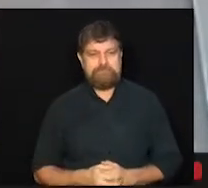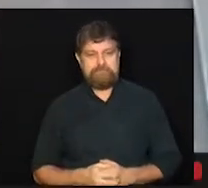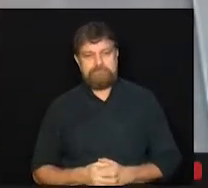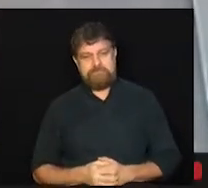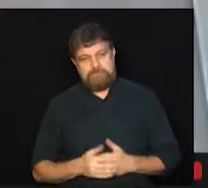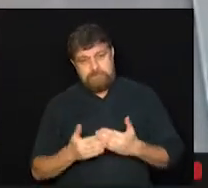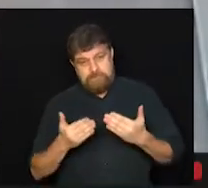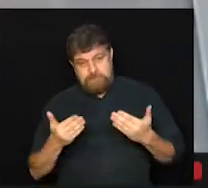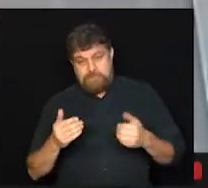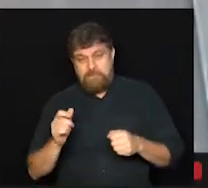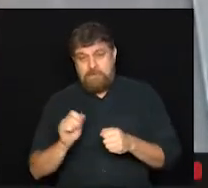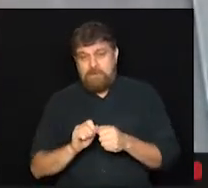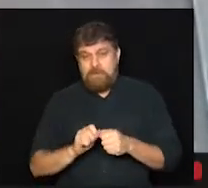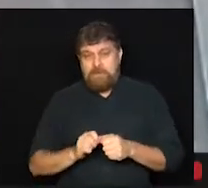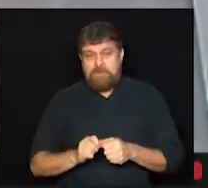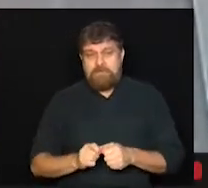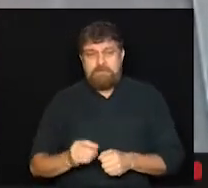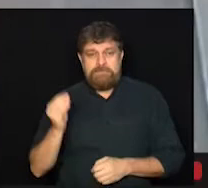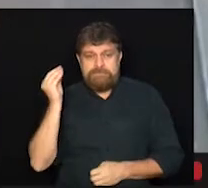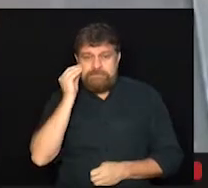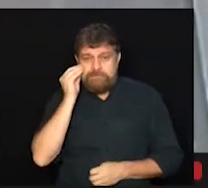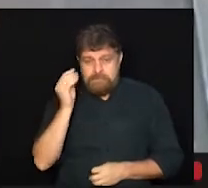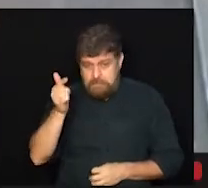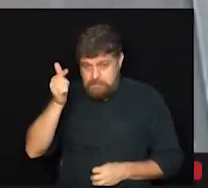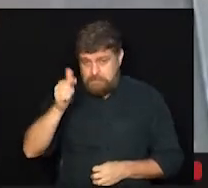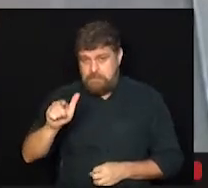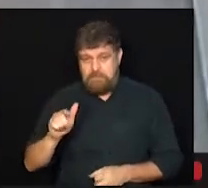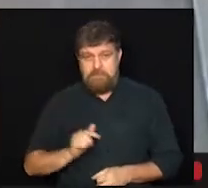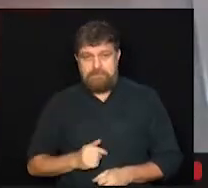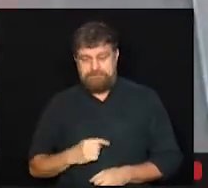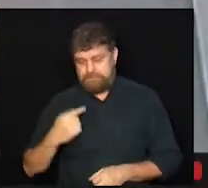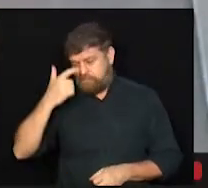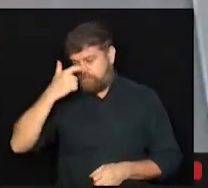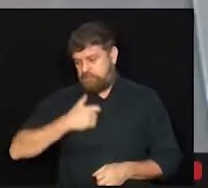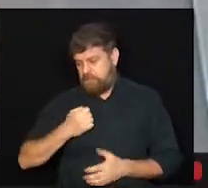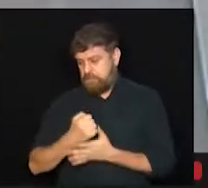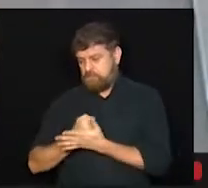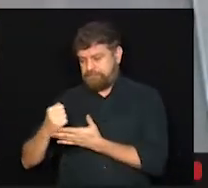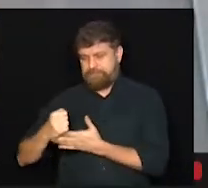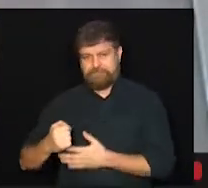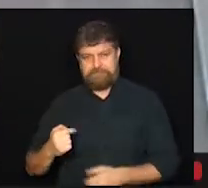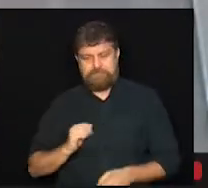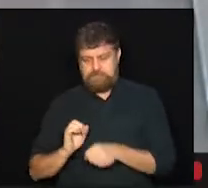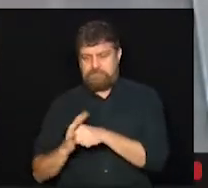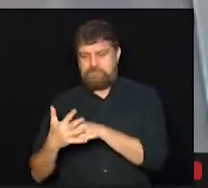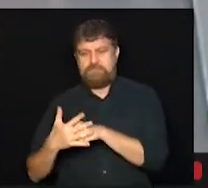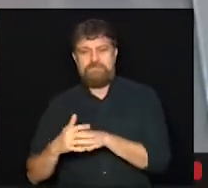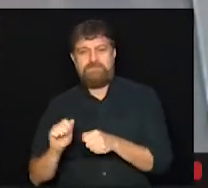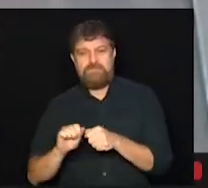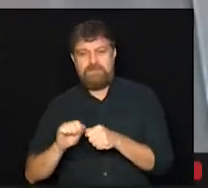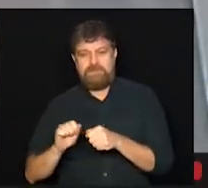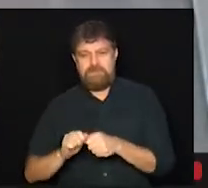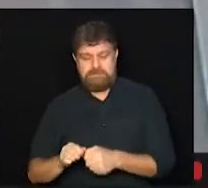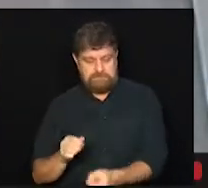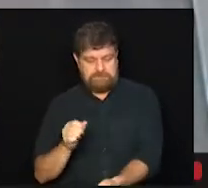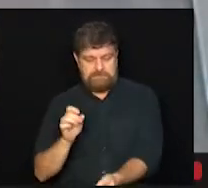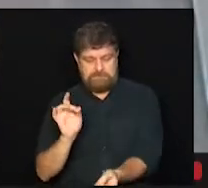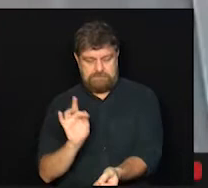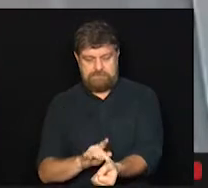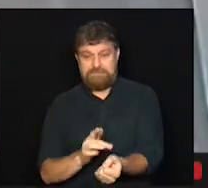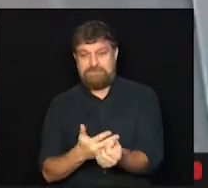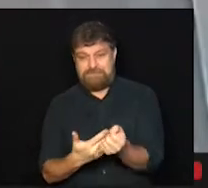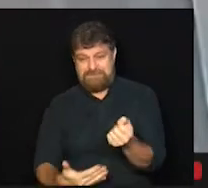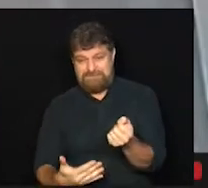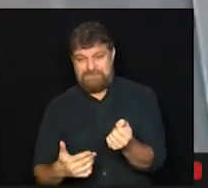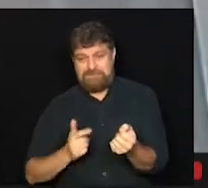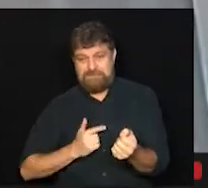Mas fazer outro exame que não seja o PCR, por exemplo, passou, eu tive Covid, então eu vou fazer o exame do anticorpo, o tal do teste rápido